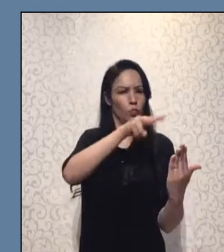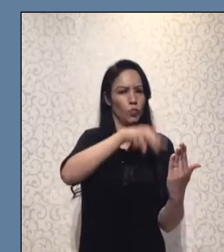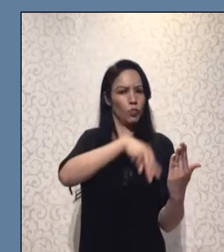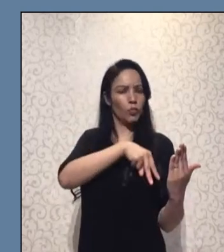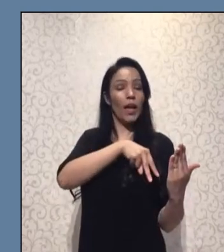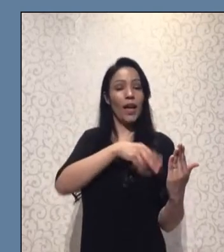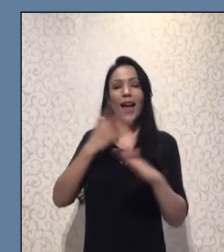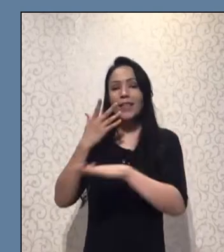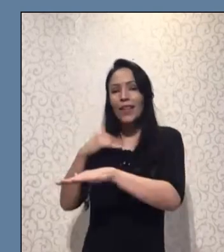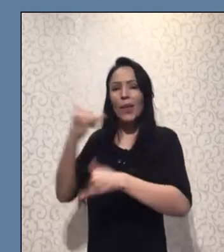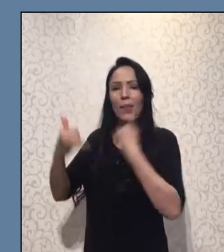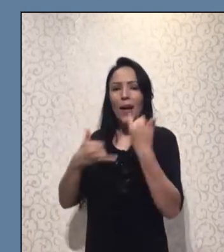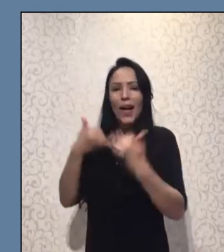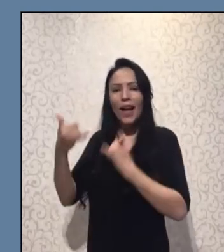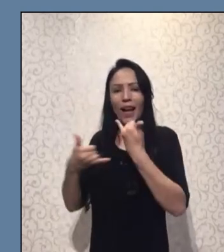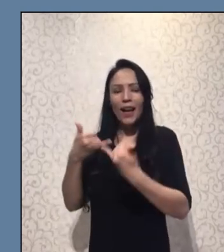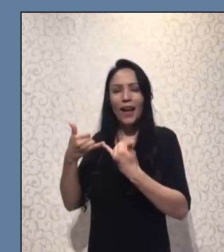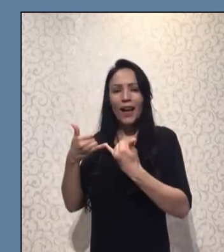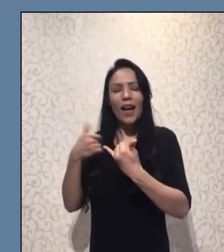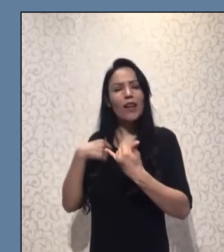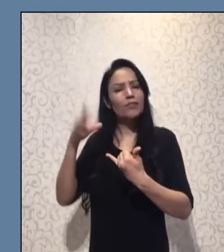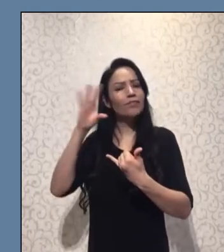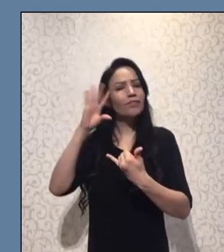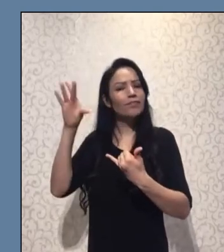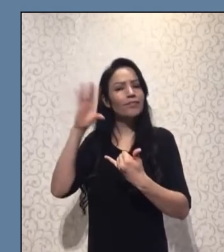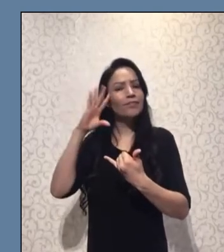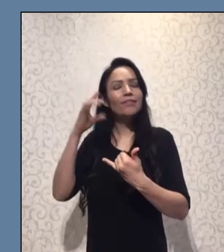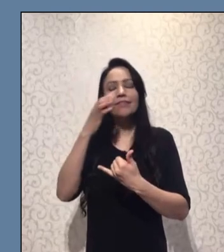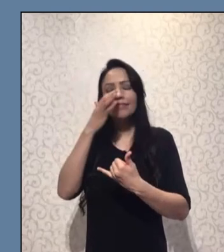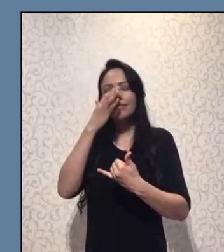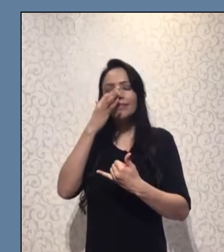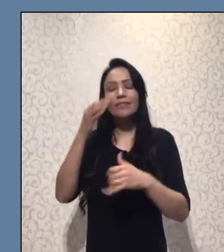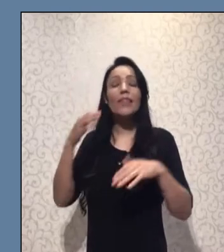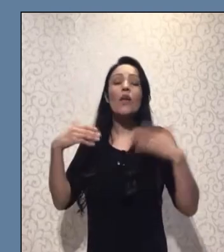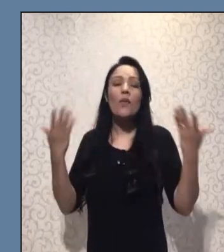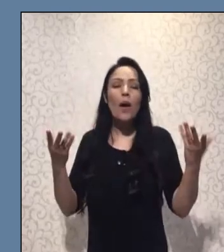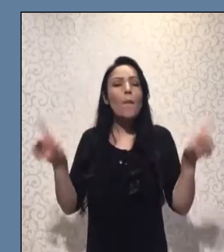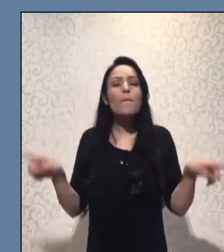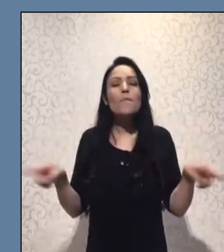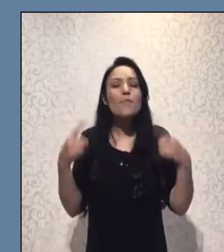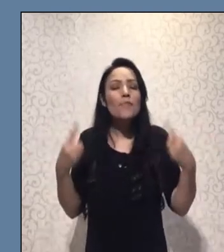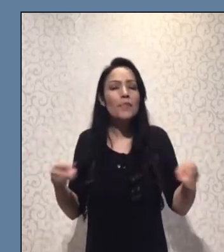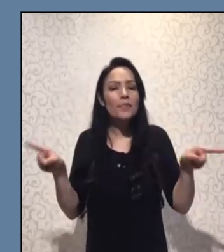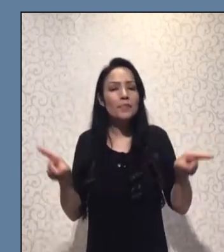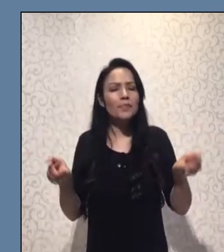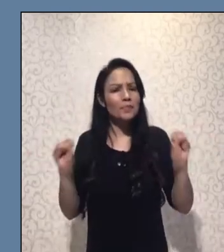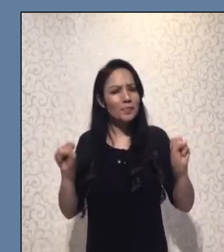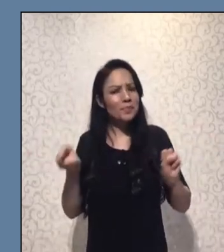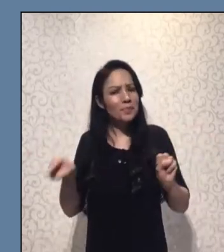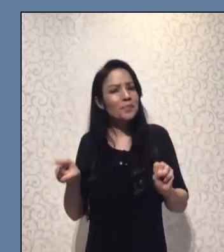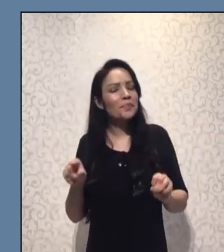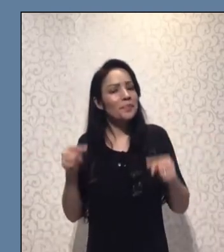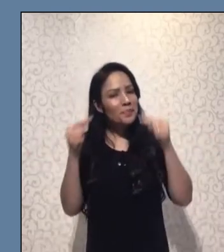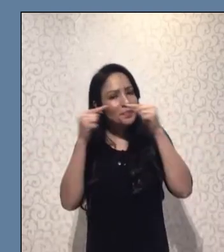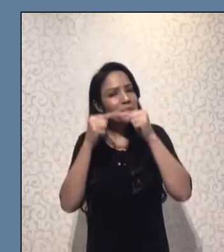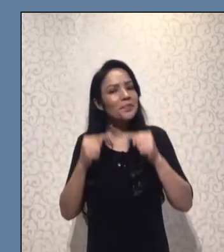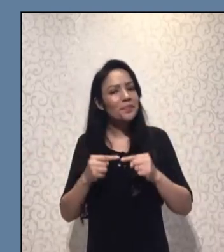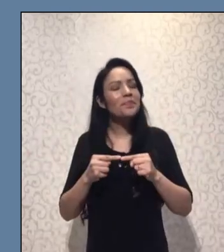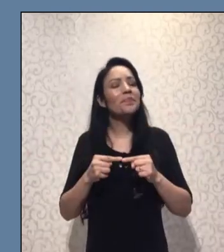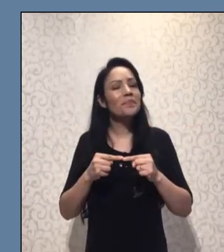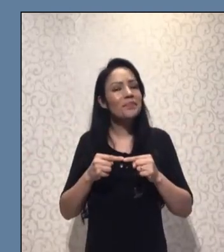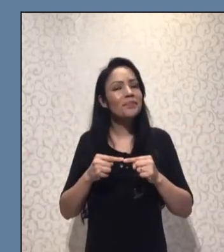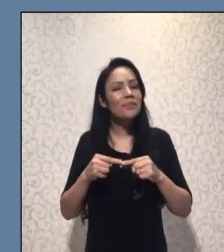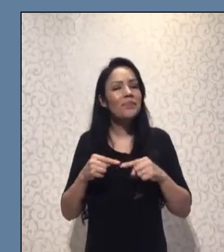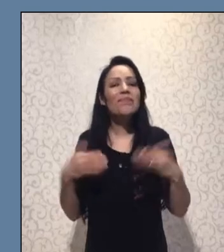brincando. Aí eu comecei a pensar qual tipo de música que eles poderiam usar, né? Eles poderiam ouvir, né? Quais